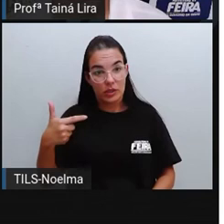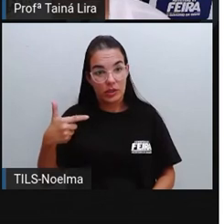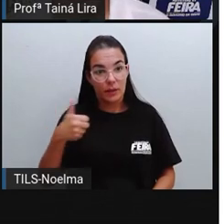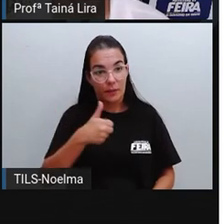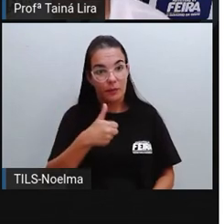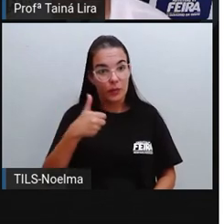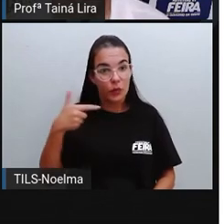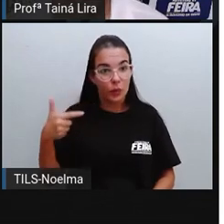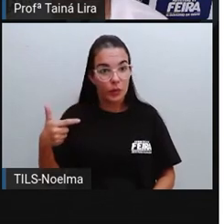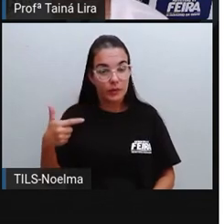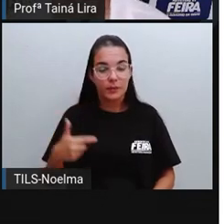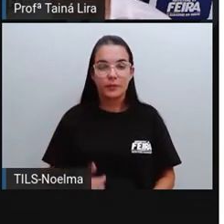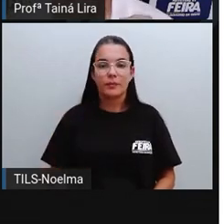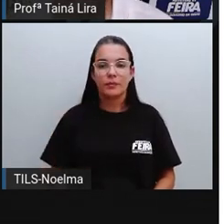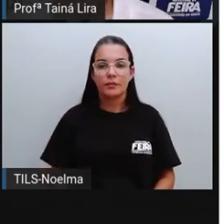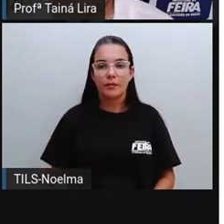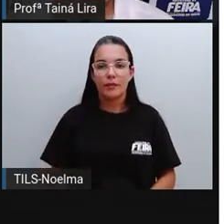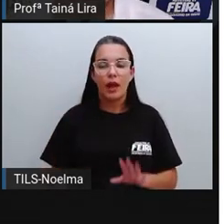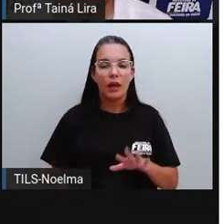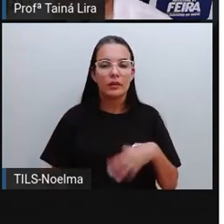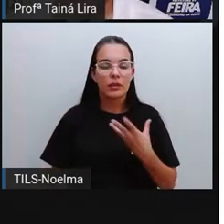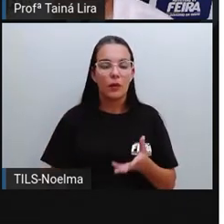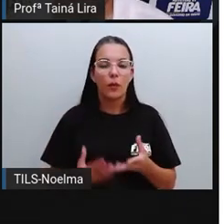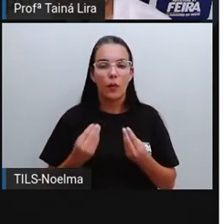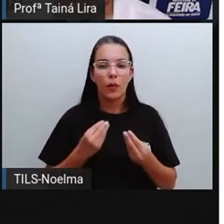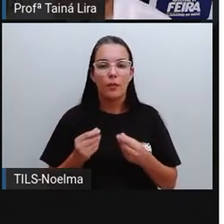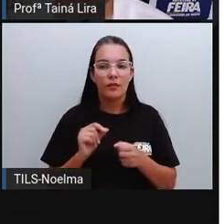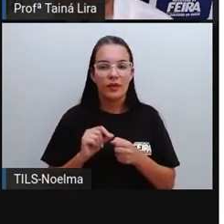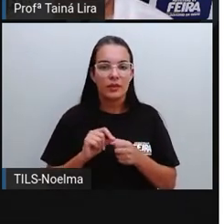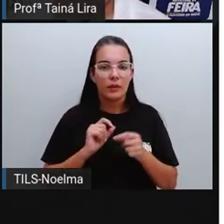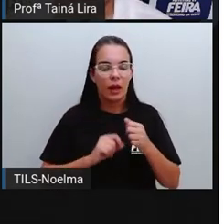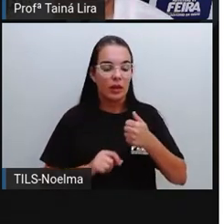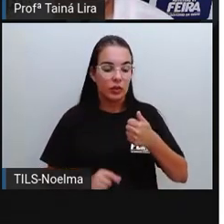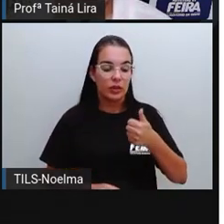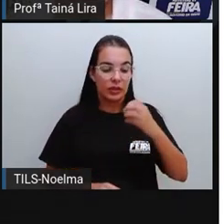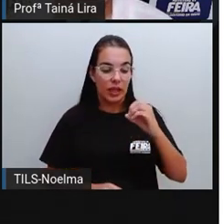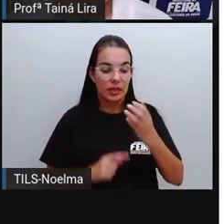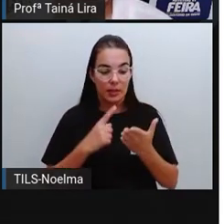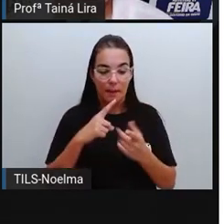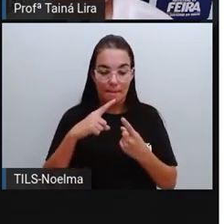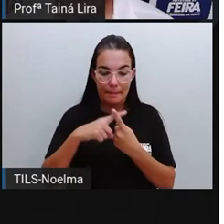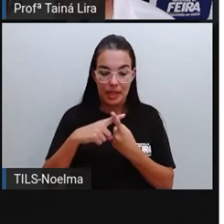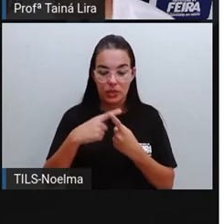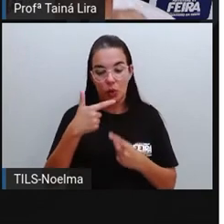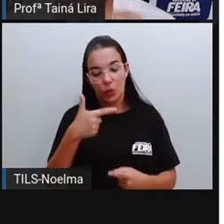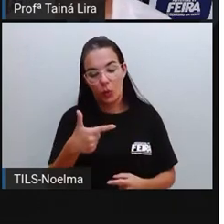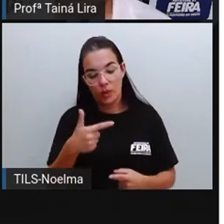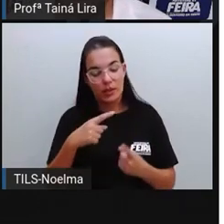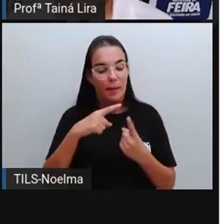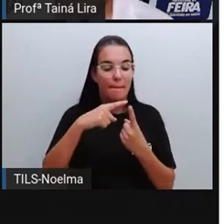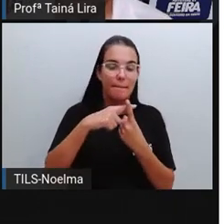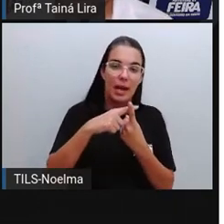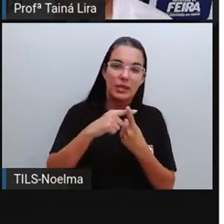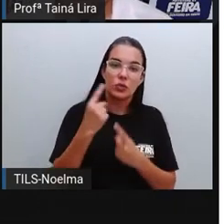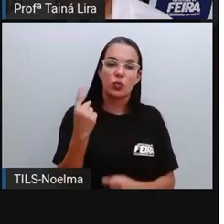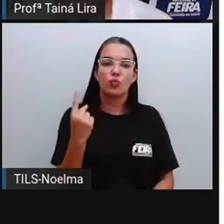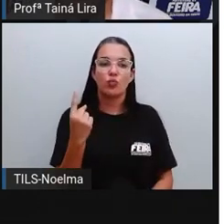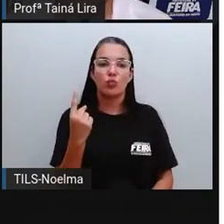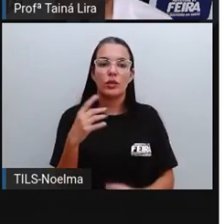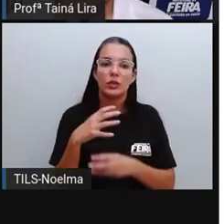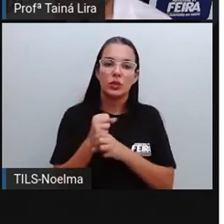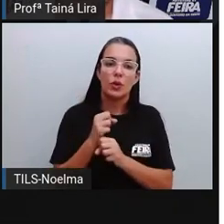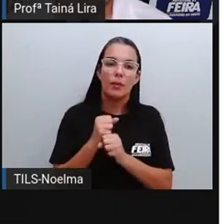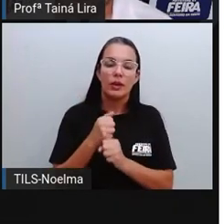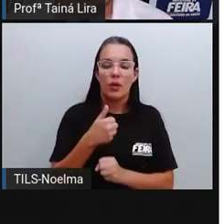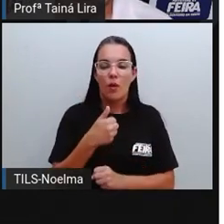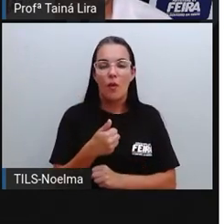12 pontos, tá? Então, como foi que a Pró fez? 12 é igual a 10 mais 2 e o ás que vale 1.